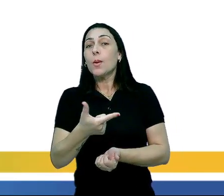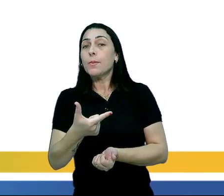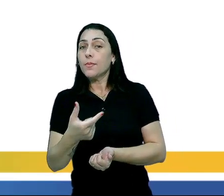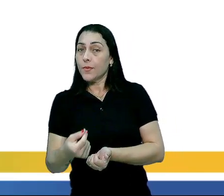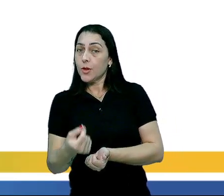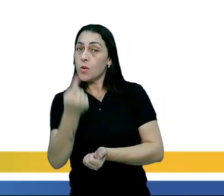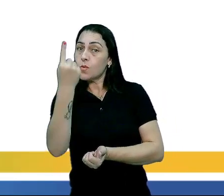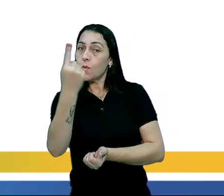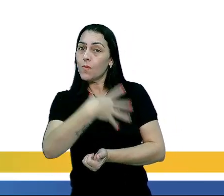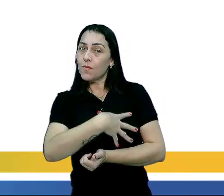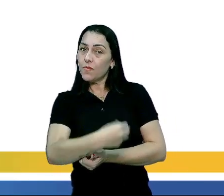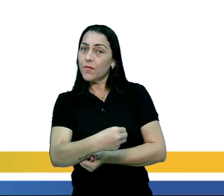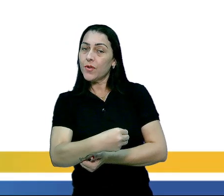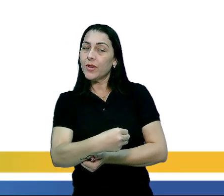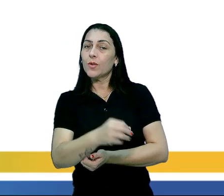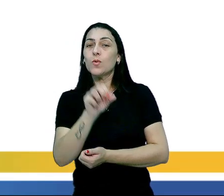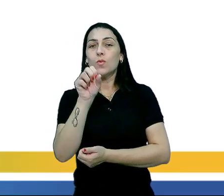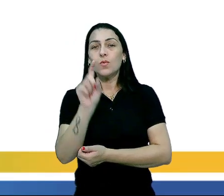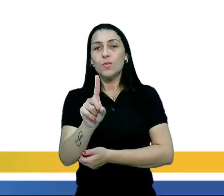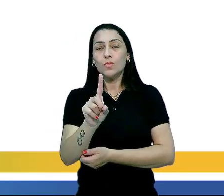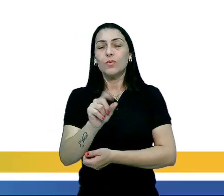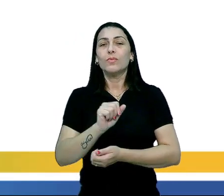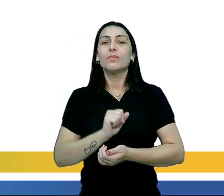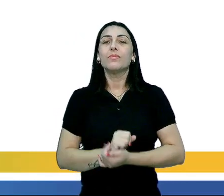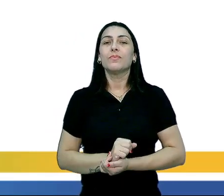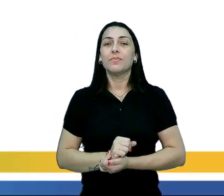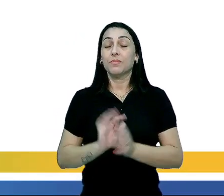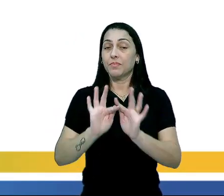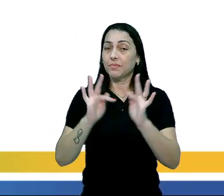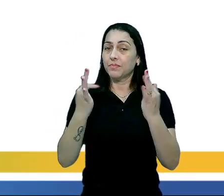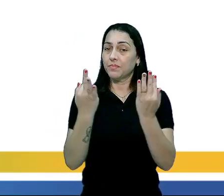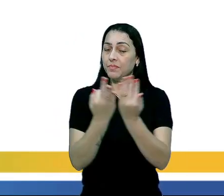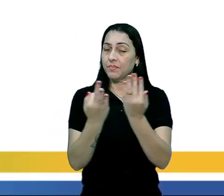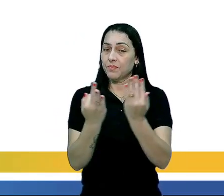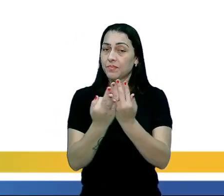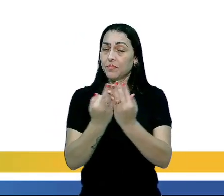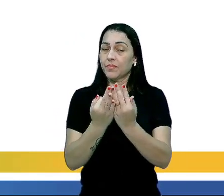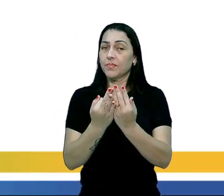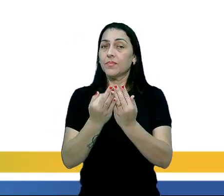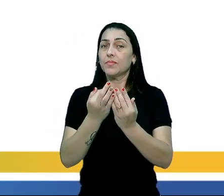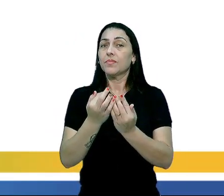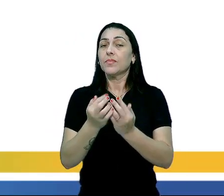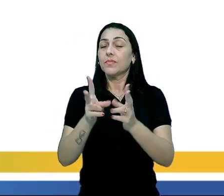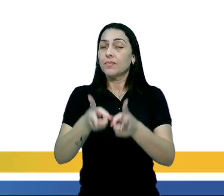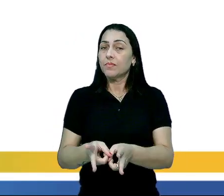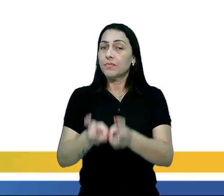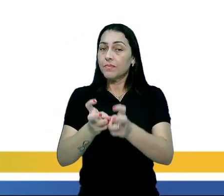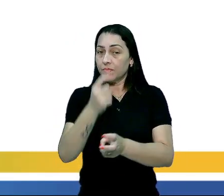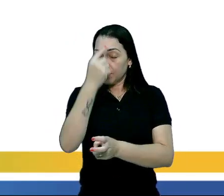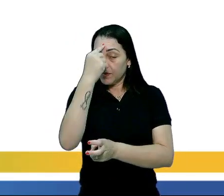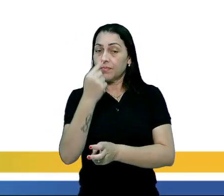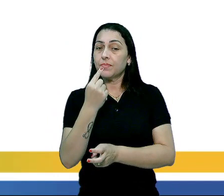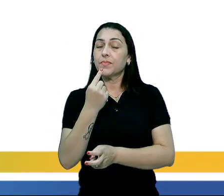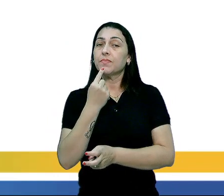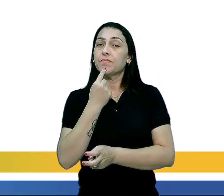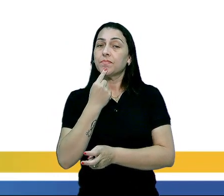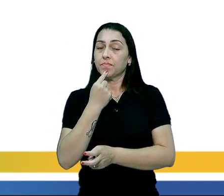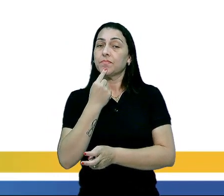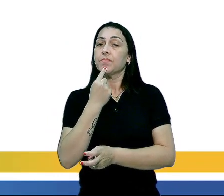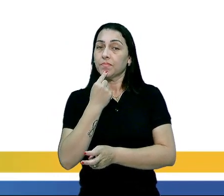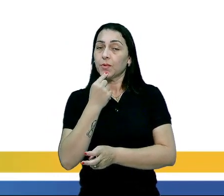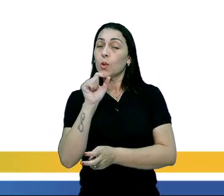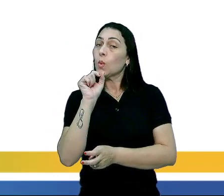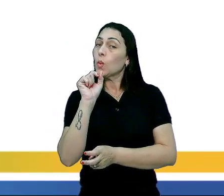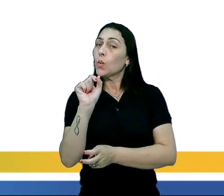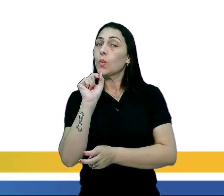de 2020, apenas 1 filho por família, conforme vocês vão observar na imagem. Então,